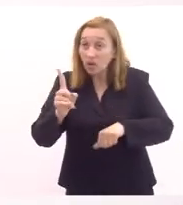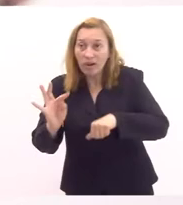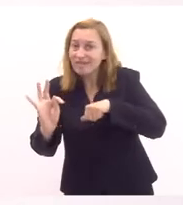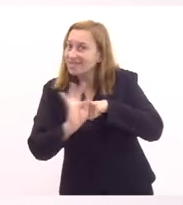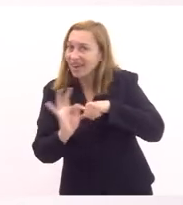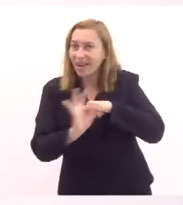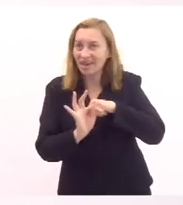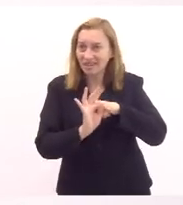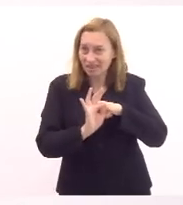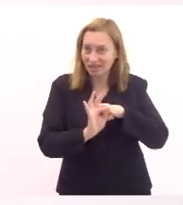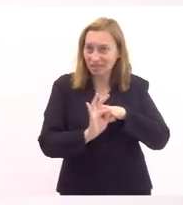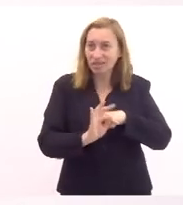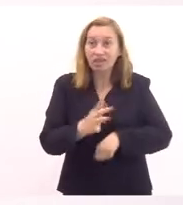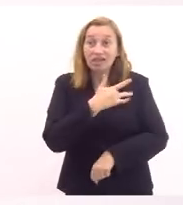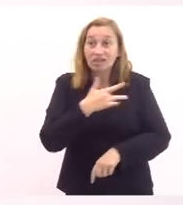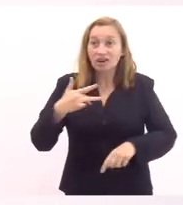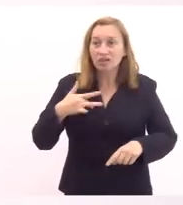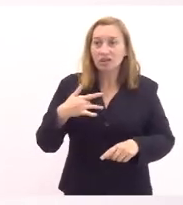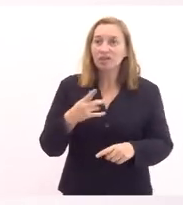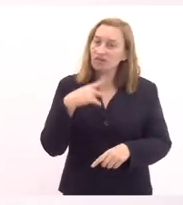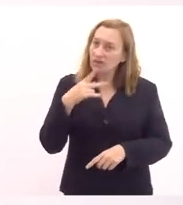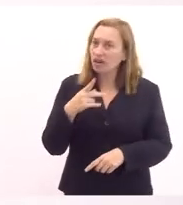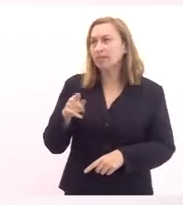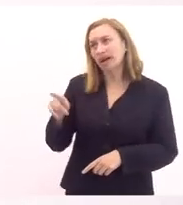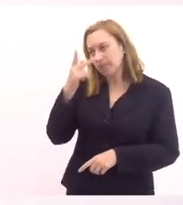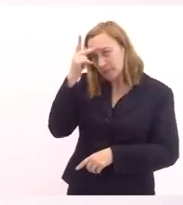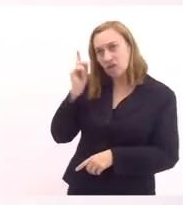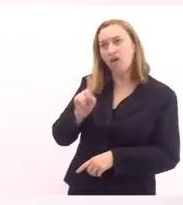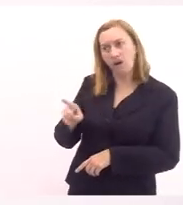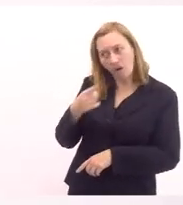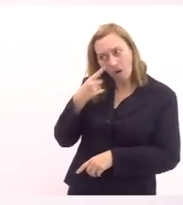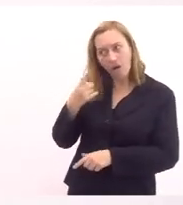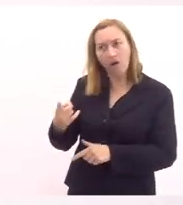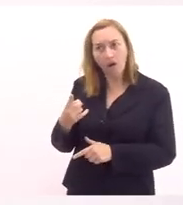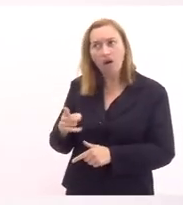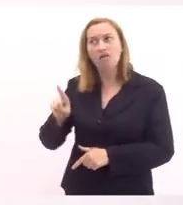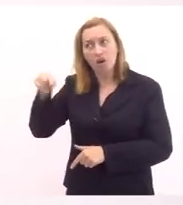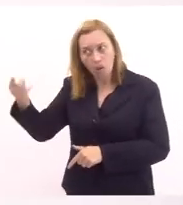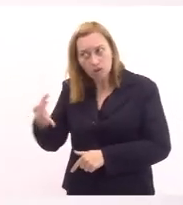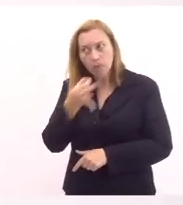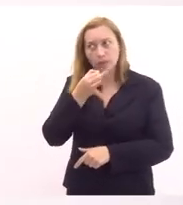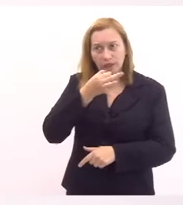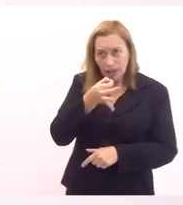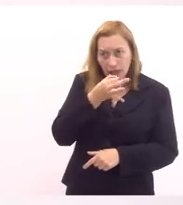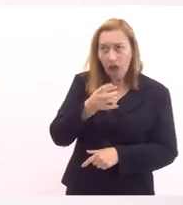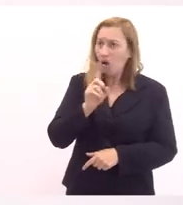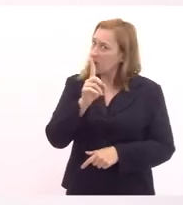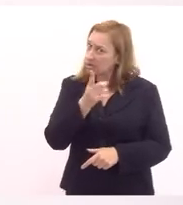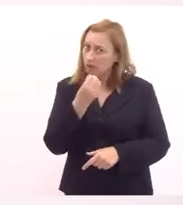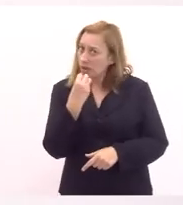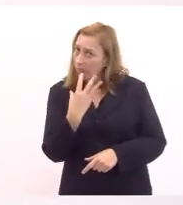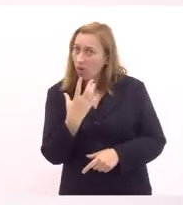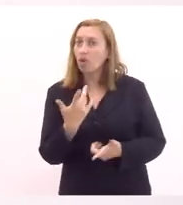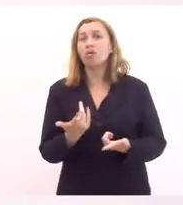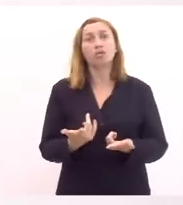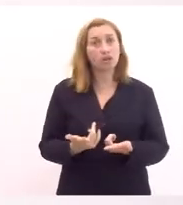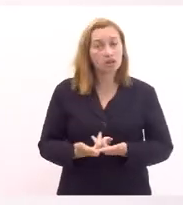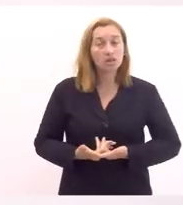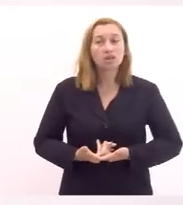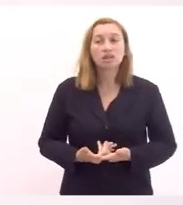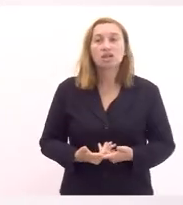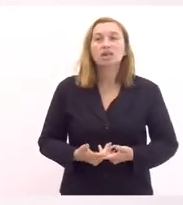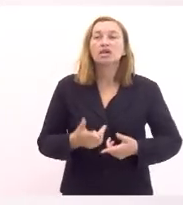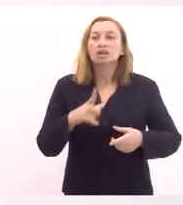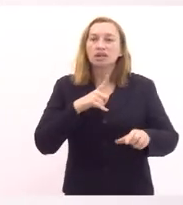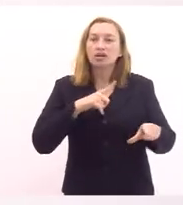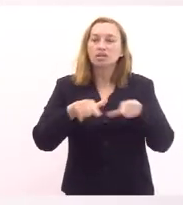não não somos da área técnica da saúde tem que ficar dizendo para aquela pessoa olha procure uma segunda opinião Olha isso aí não tá legal então assim a